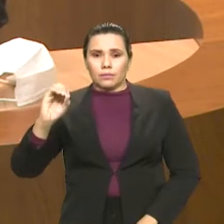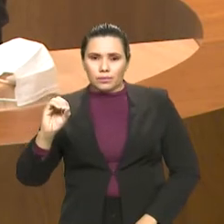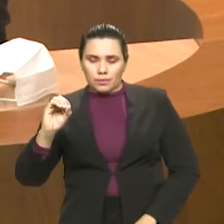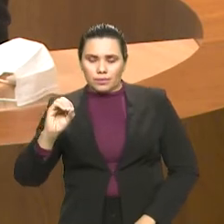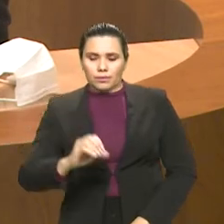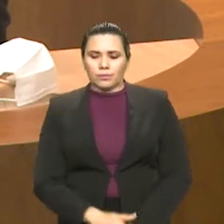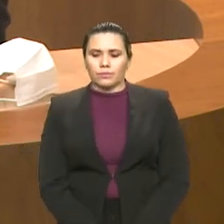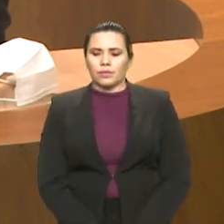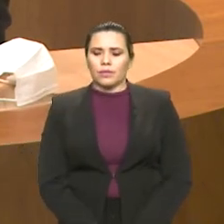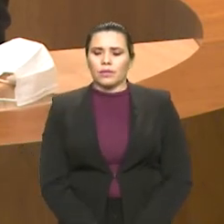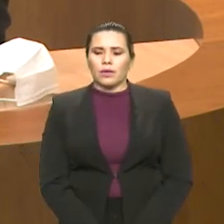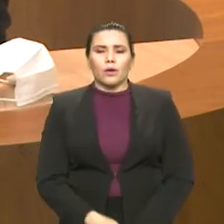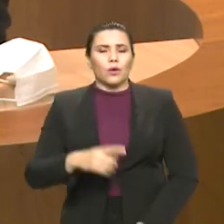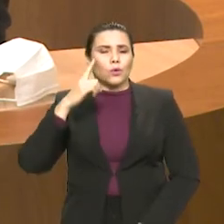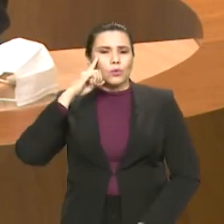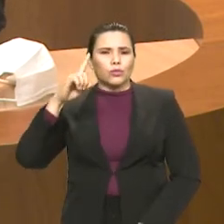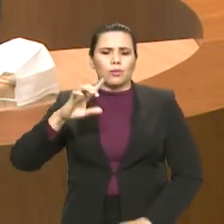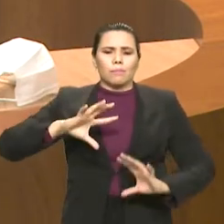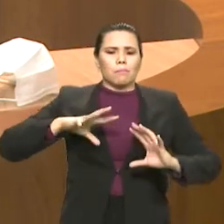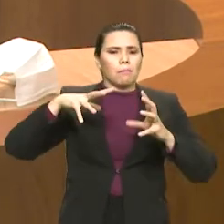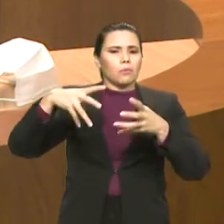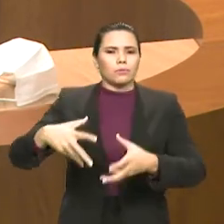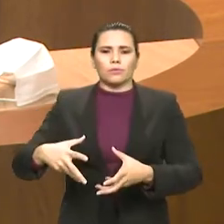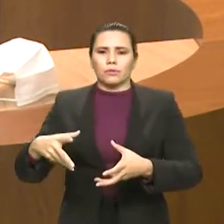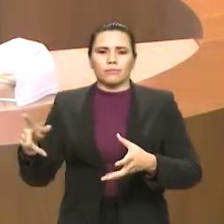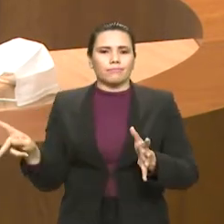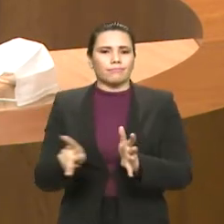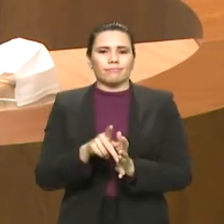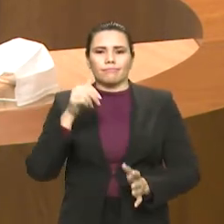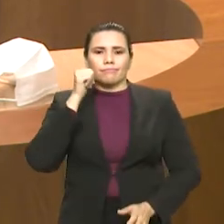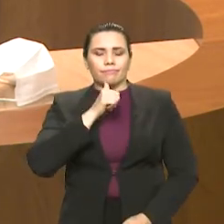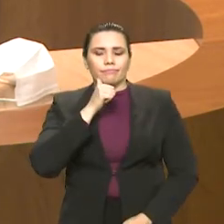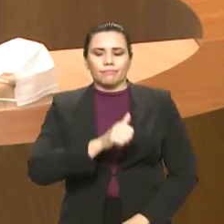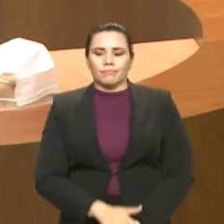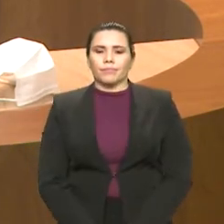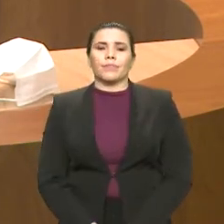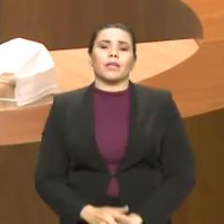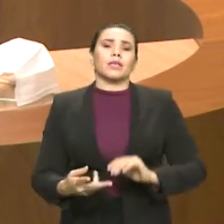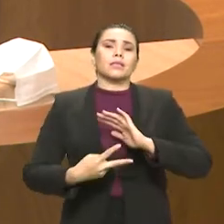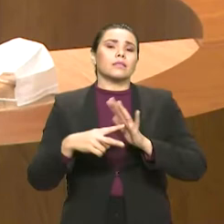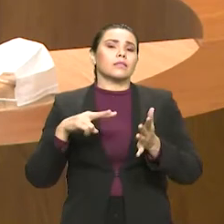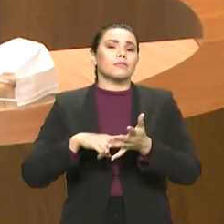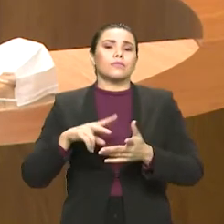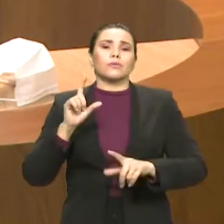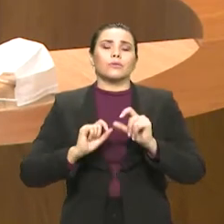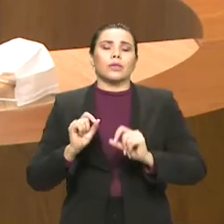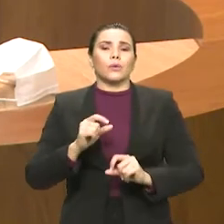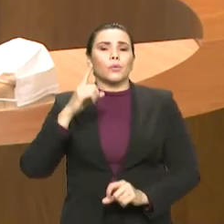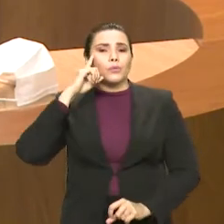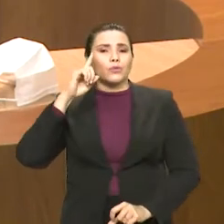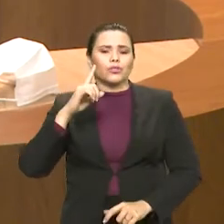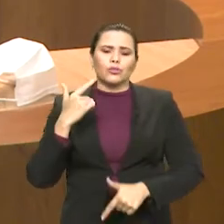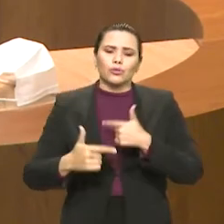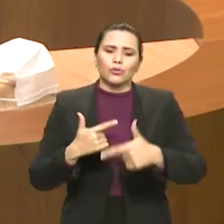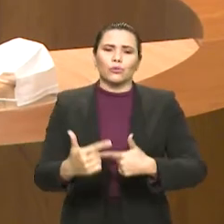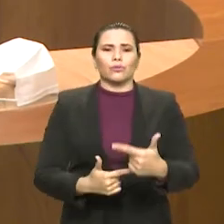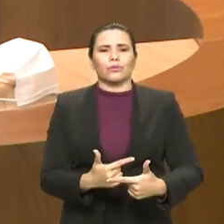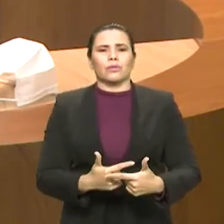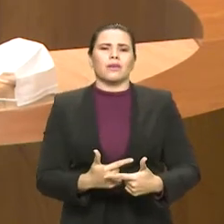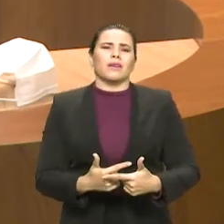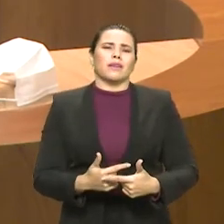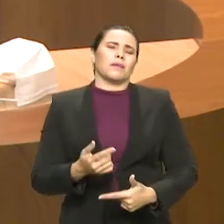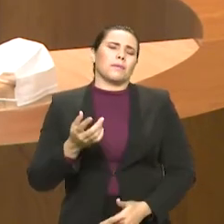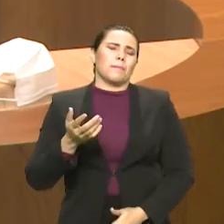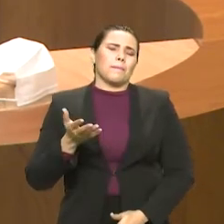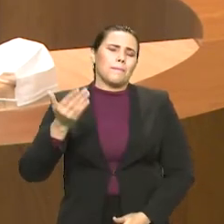nada mais do que um dia de lutas, de tantas mulheres que já deram as suas vidas para poderem serem vistas,